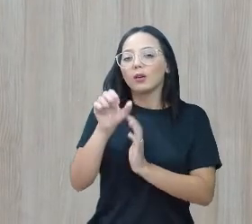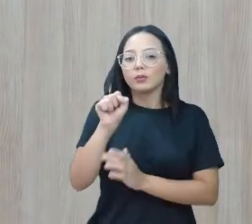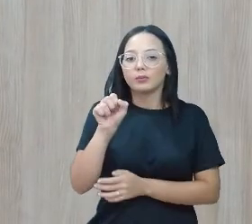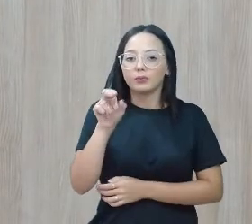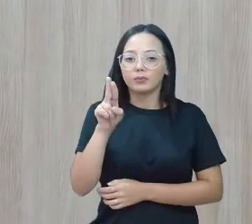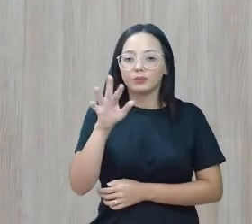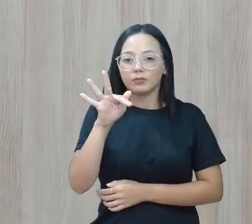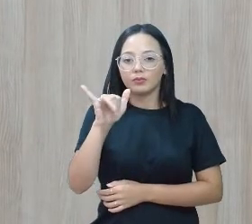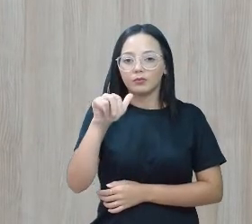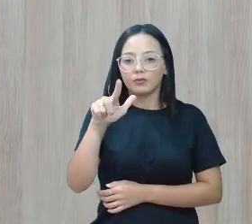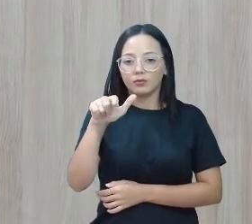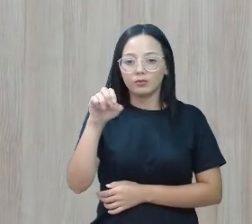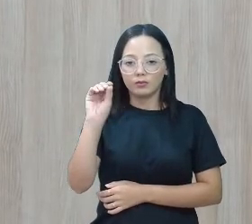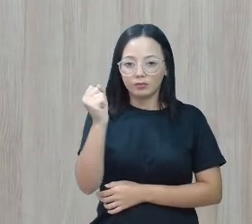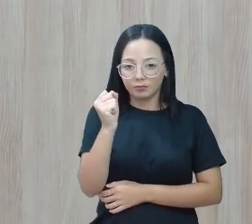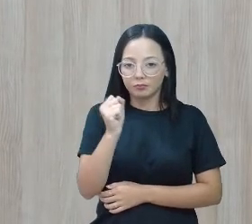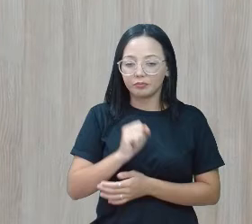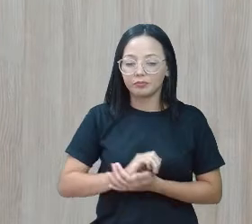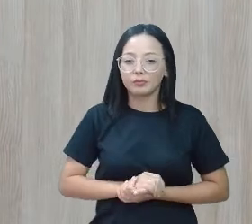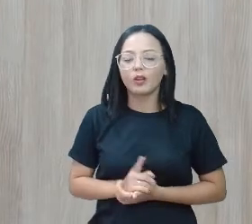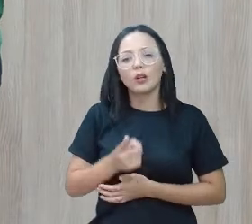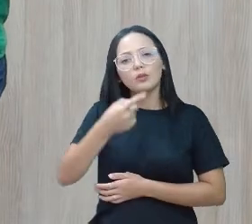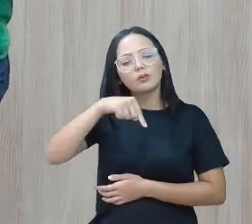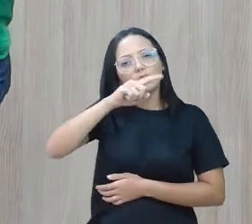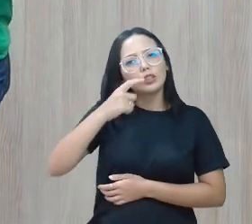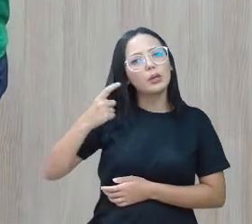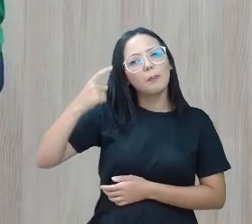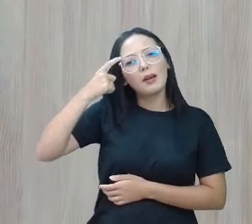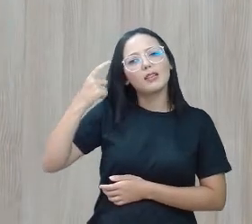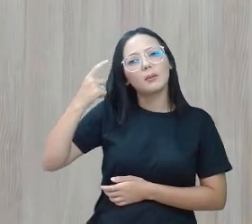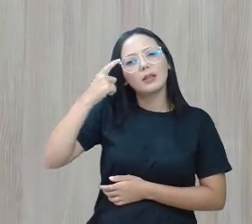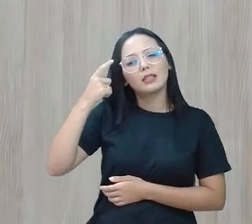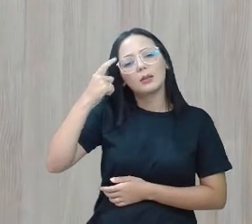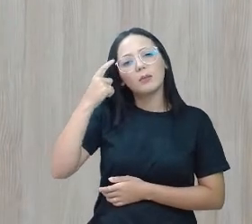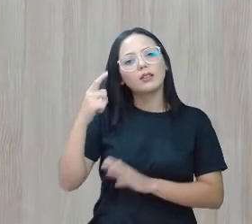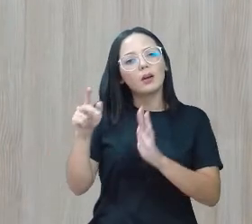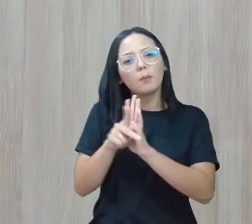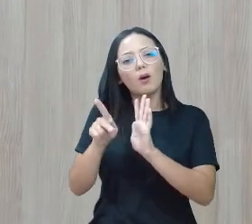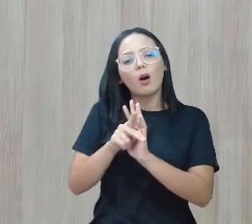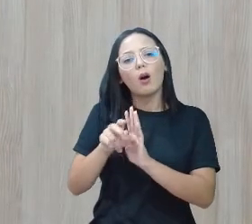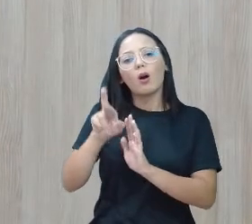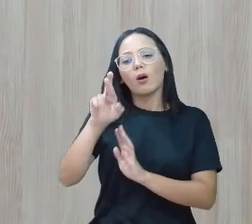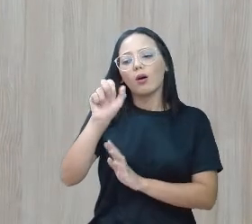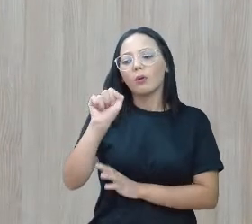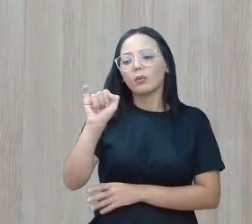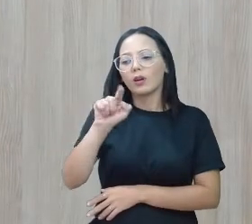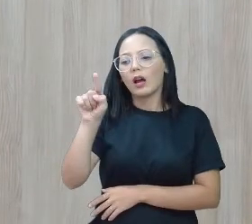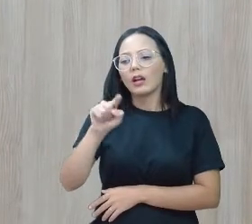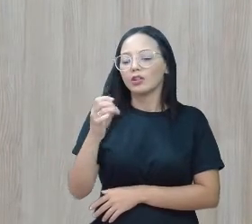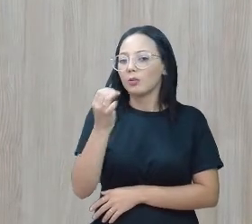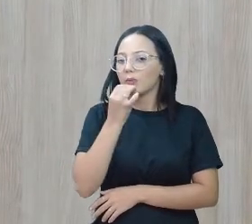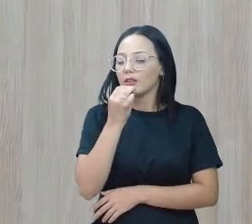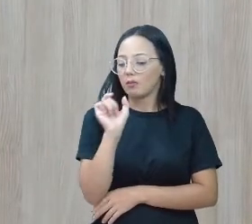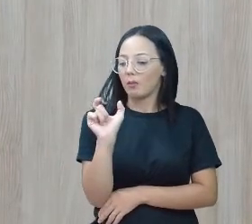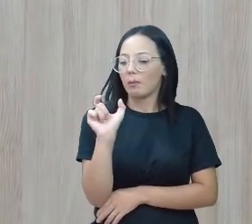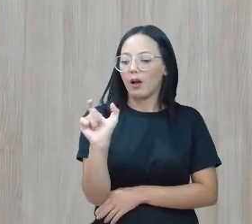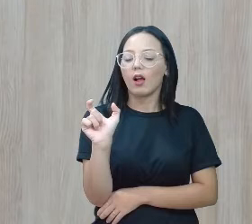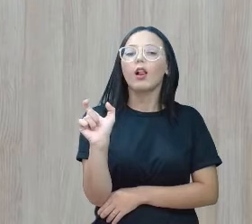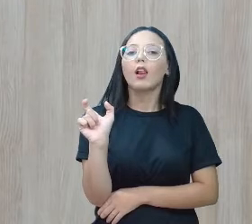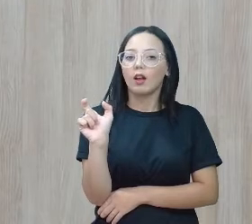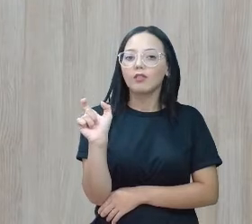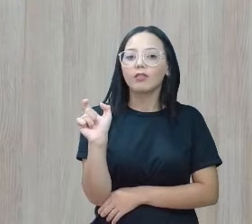sufixos aumentativos. Pensem aí em uma raiz, um exemplo, a palavra